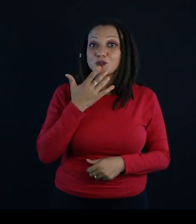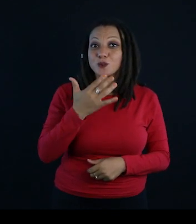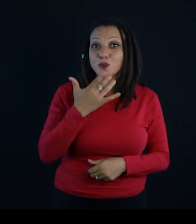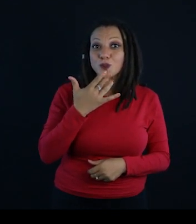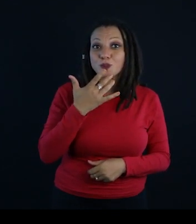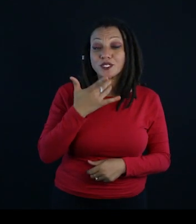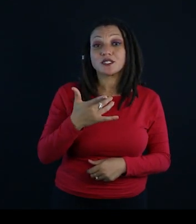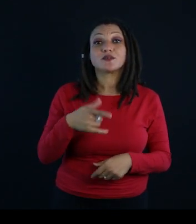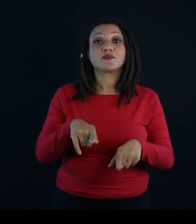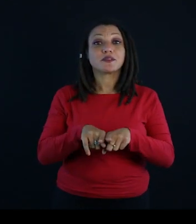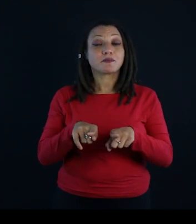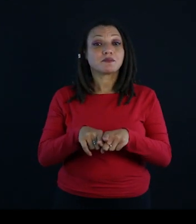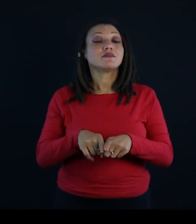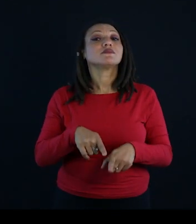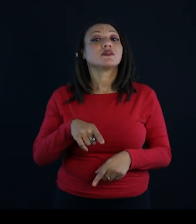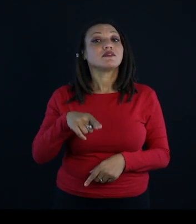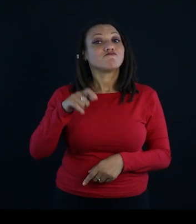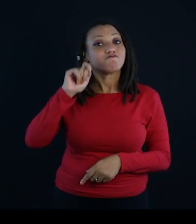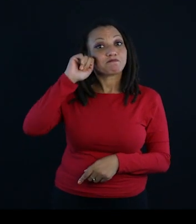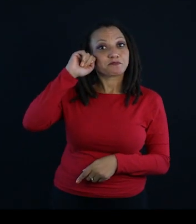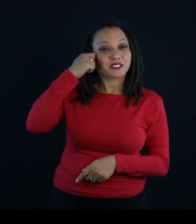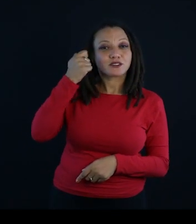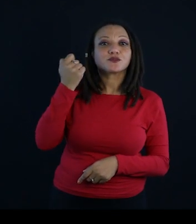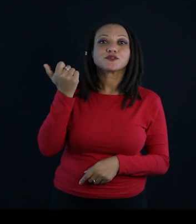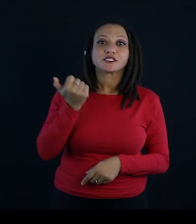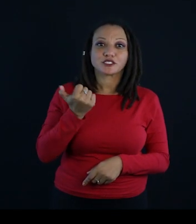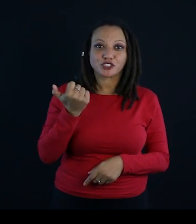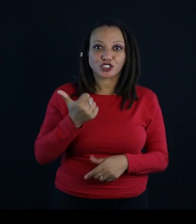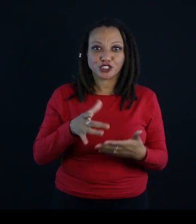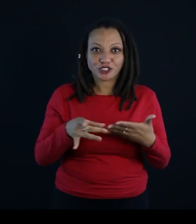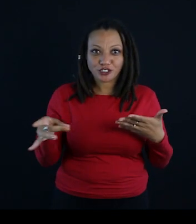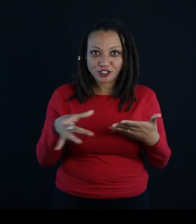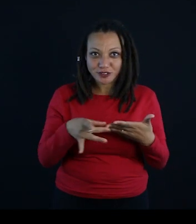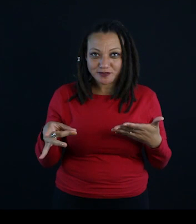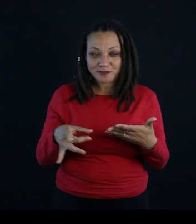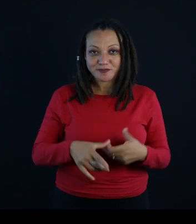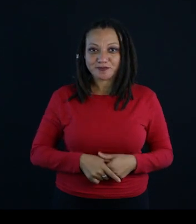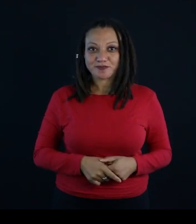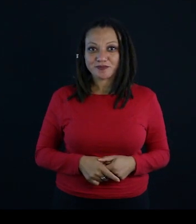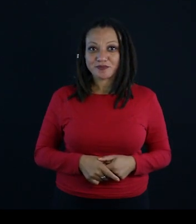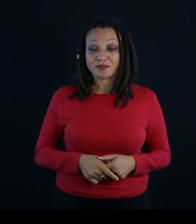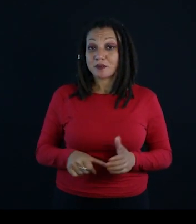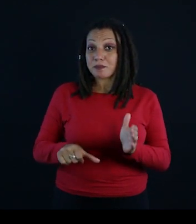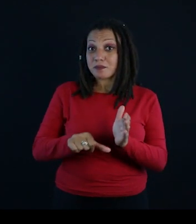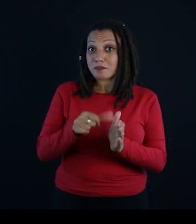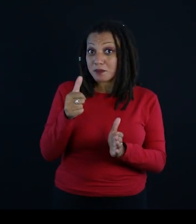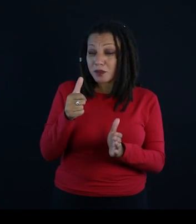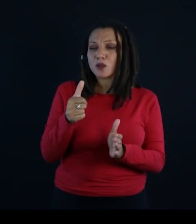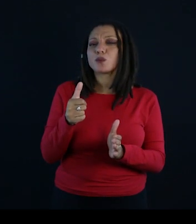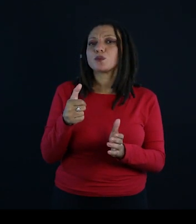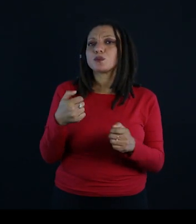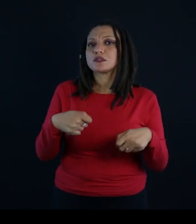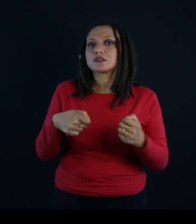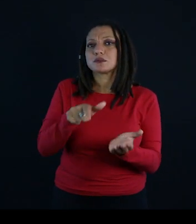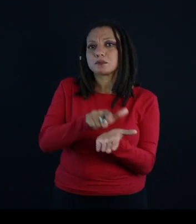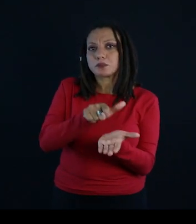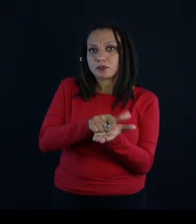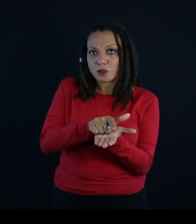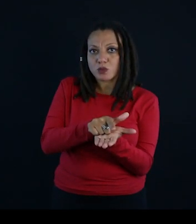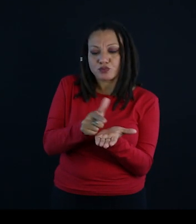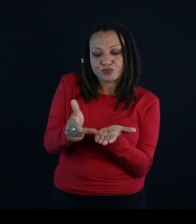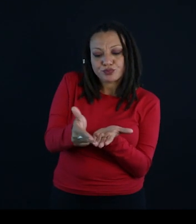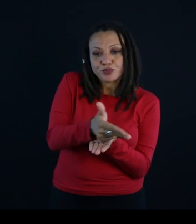uma borrachinha para apagar depois o que a gente vai desenhar. A primeira coisa que a gente vai fazer é desenhar a silhueta do lobo no